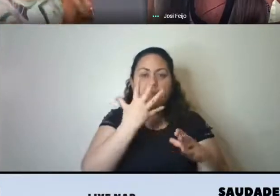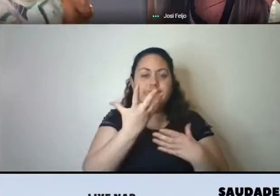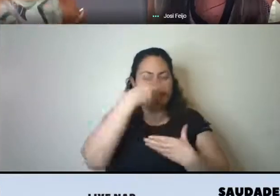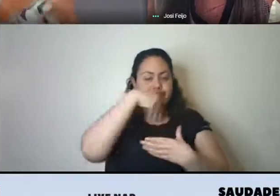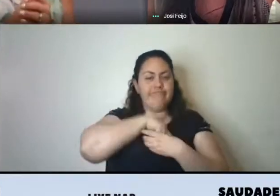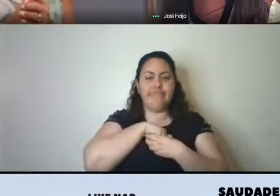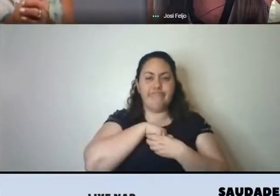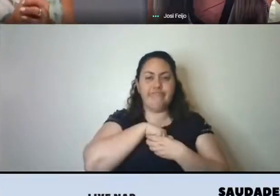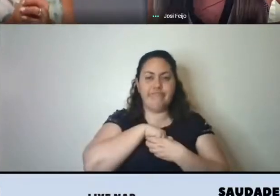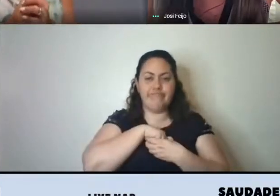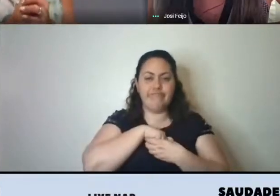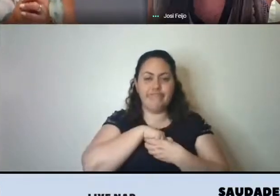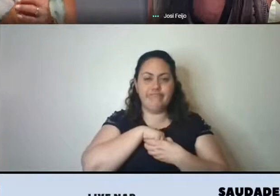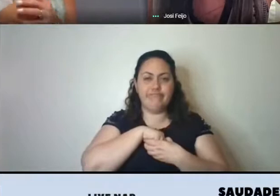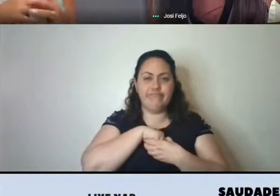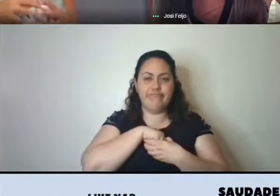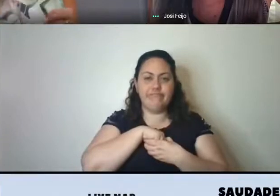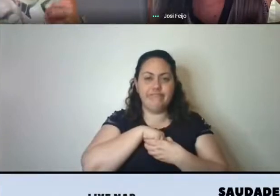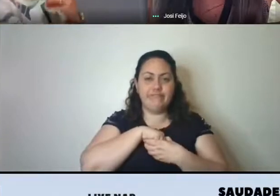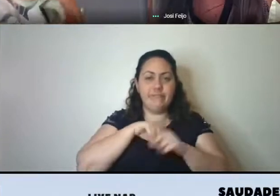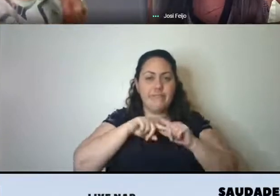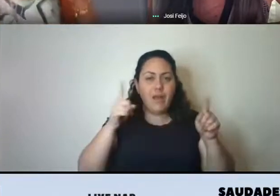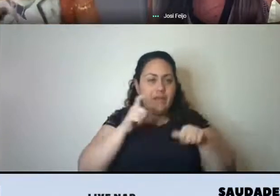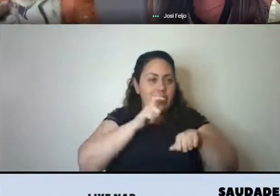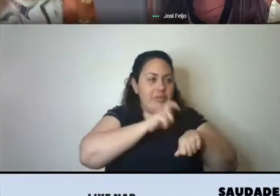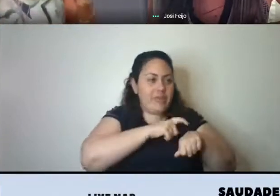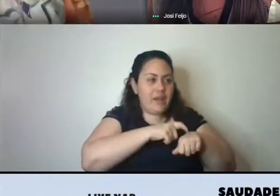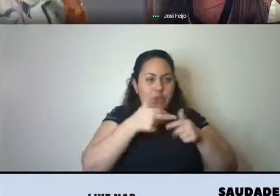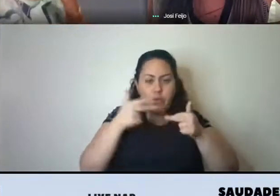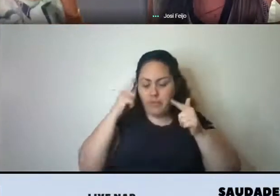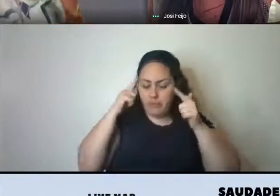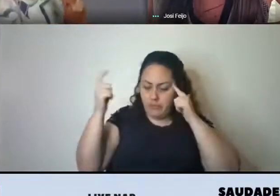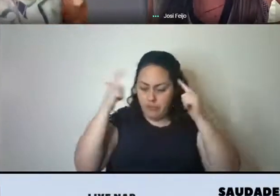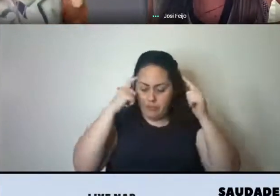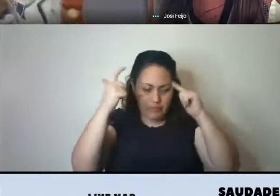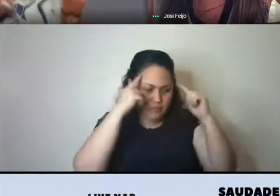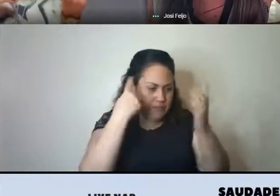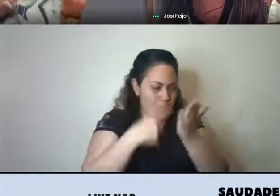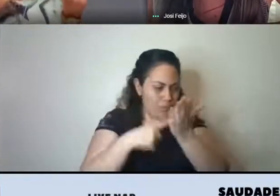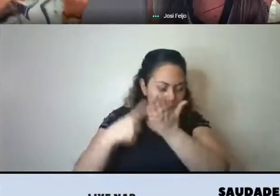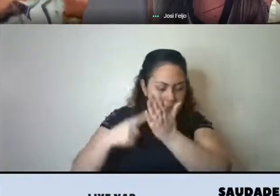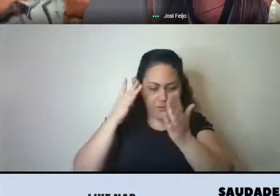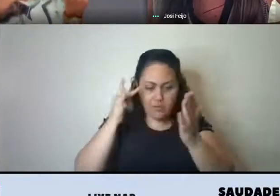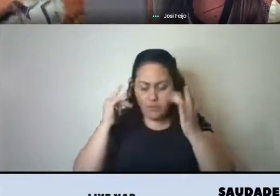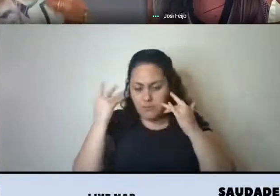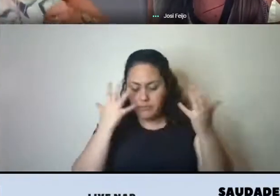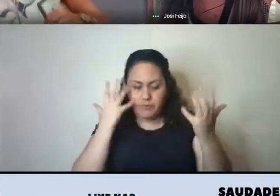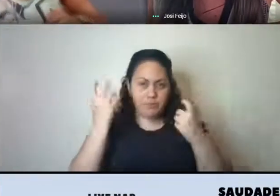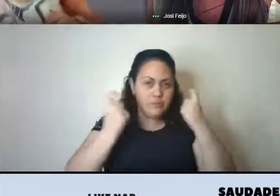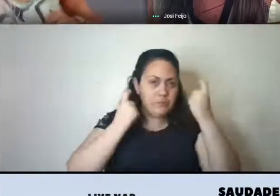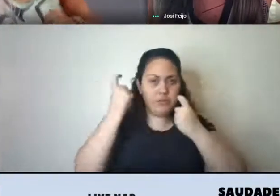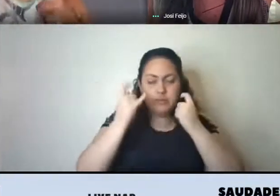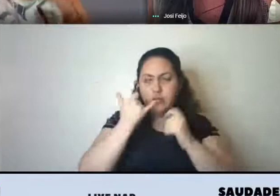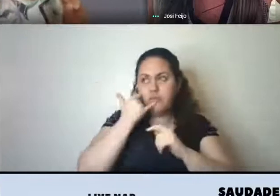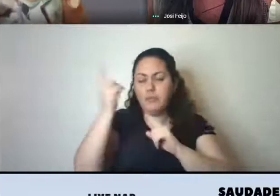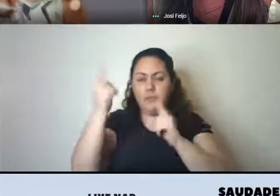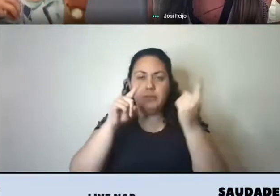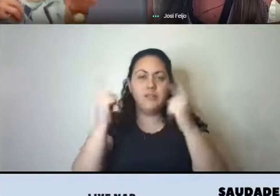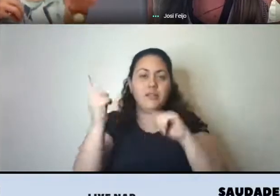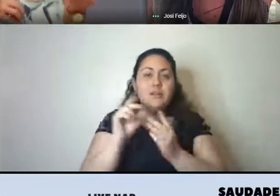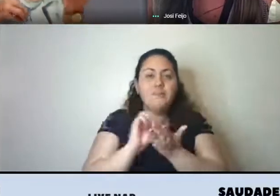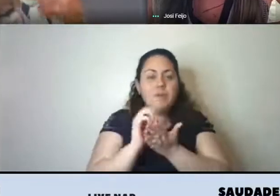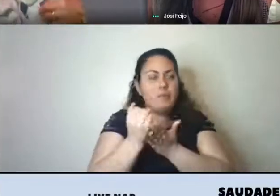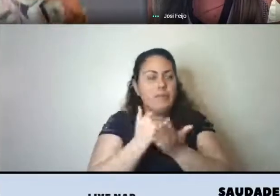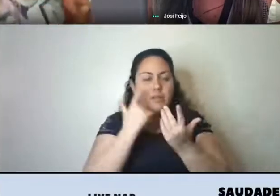e engolido por todo o resto. Então, pensa nisso, pensa naquilo, compromisso de amanhã, o telefonema que eu tenho que dar, a mensagem que eu tenho que